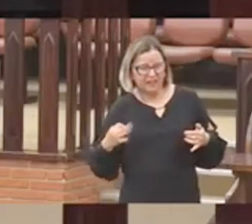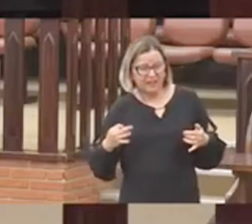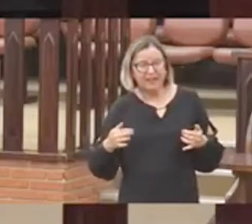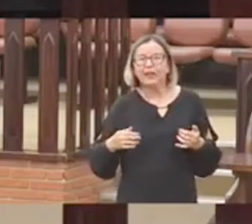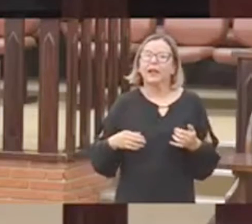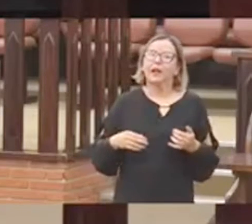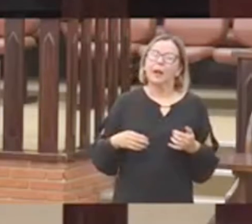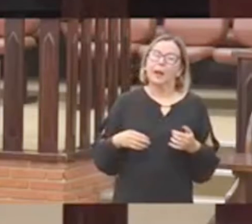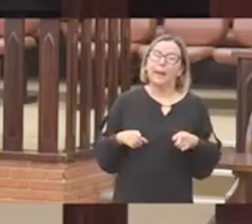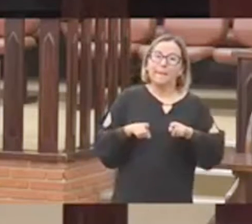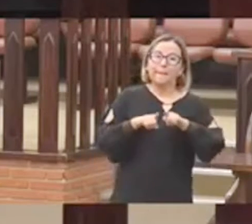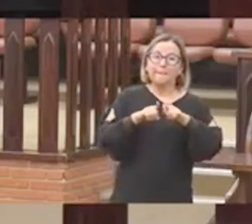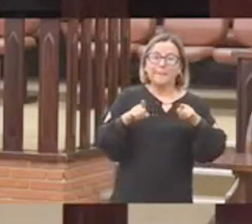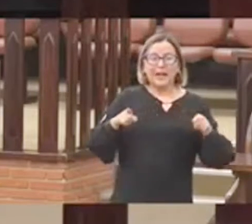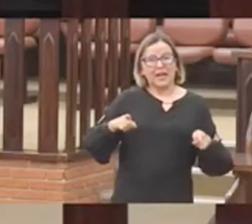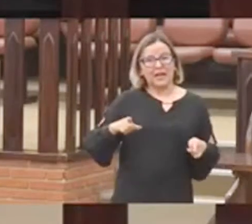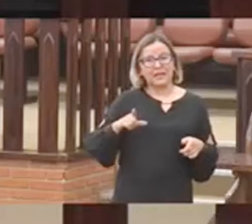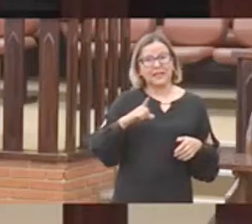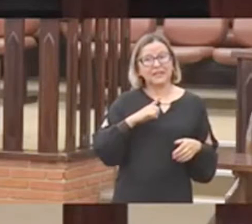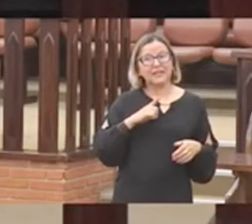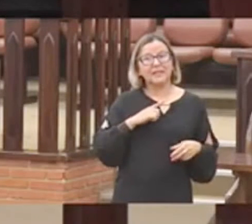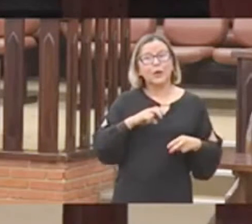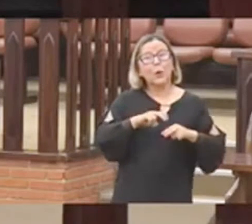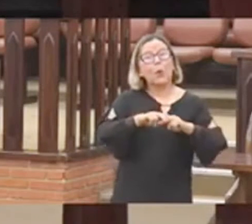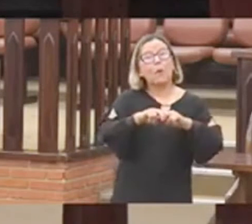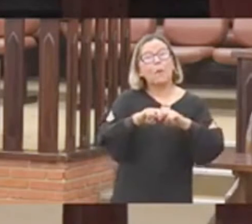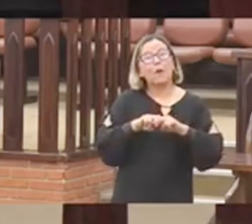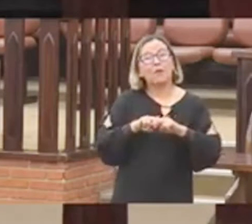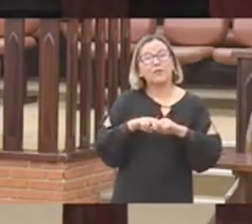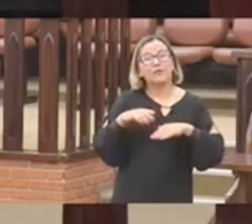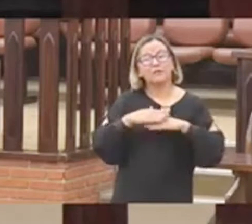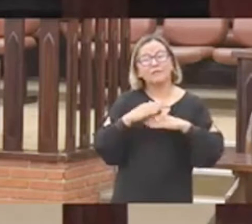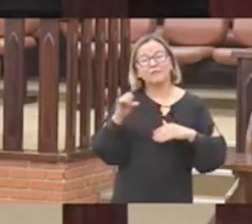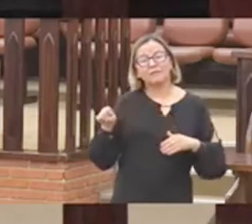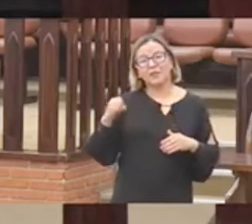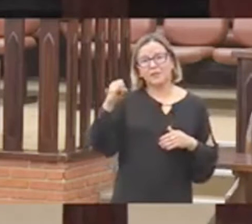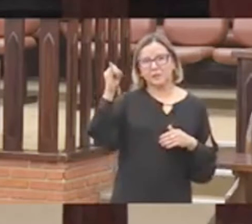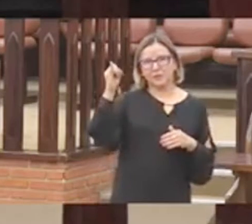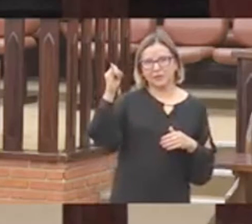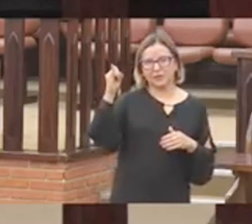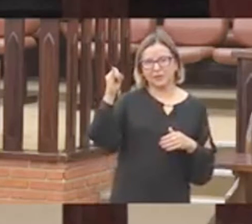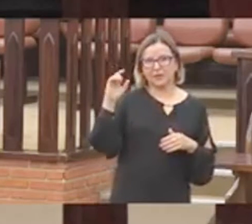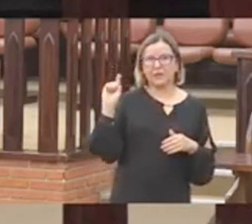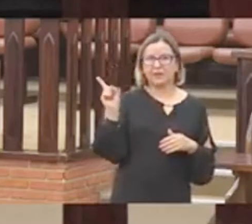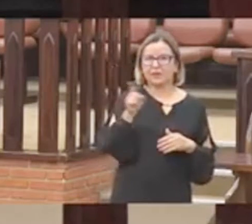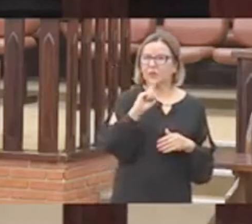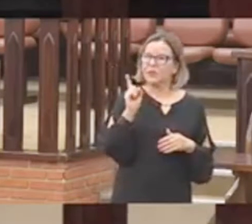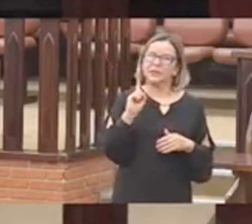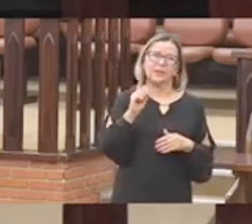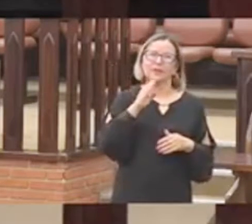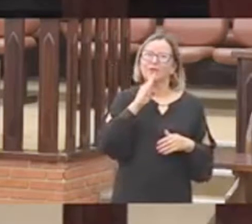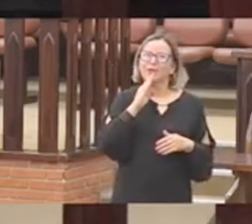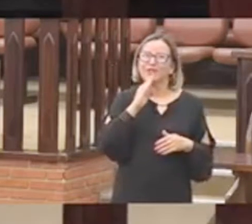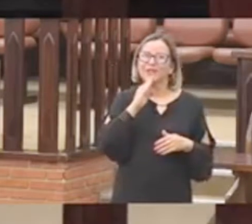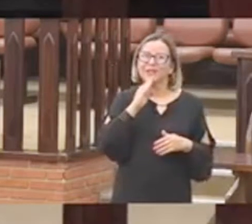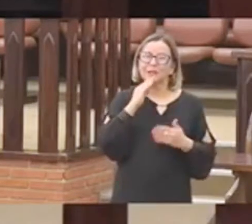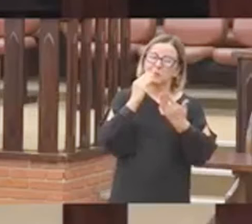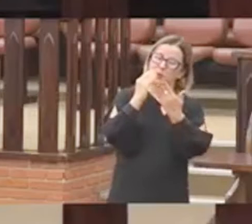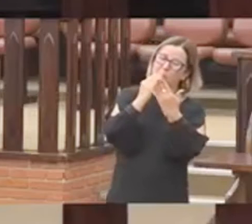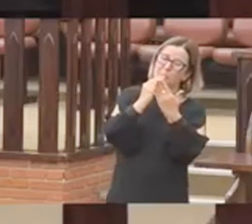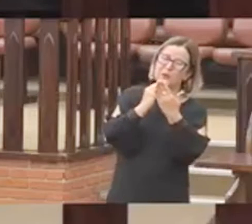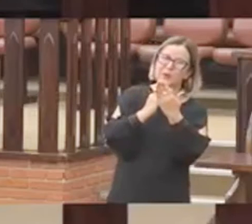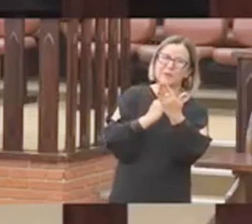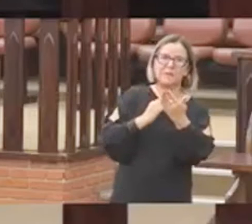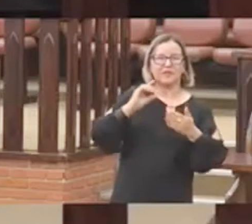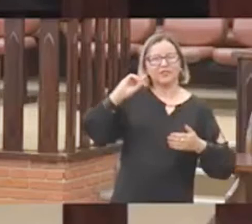existe por detrás alguma razão. Nós não conhecemos todos os desígnios de Deus e